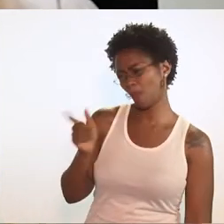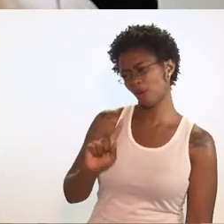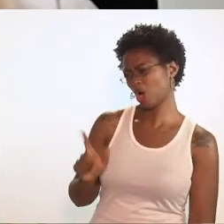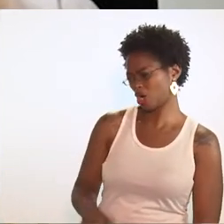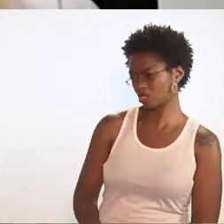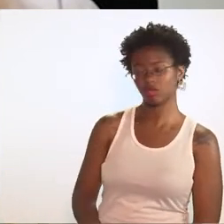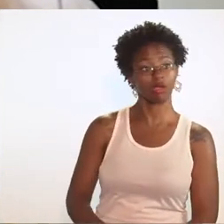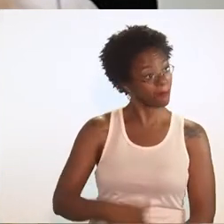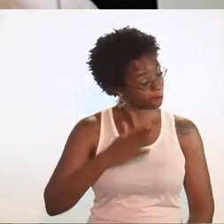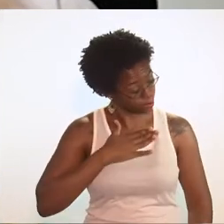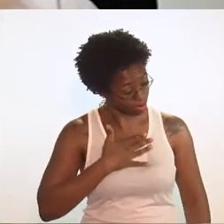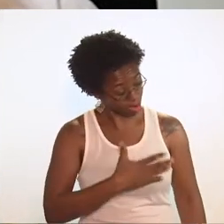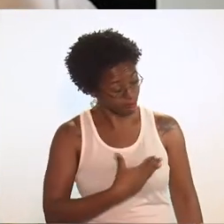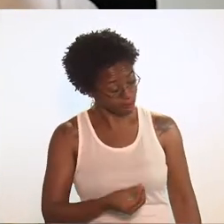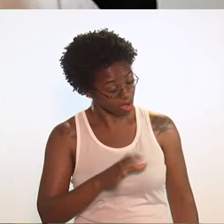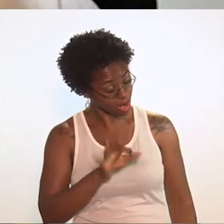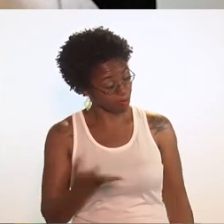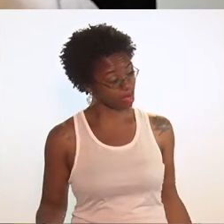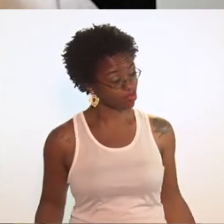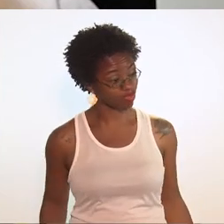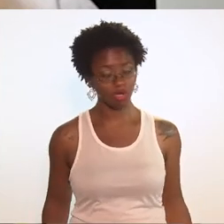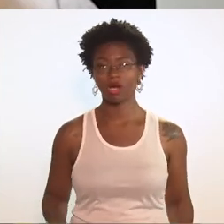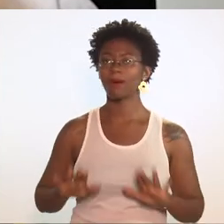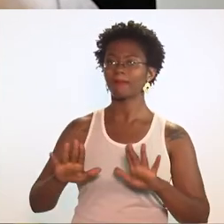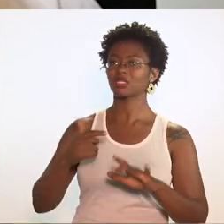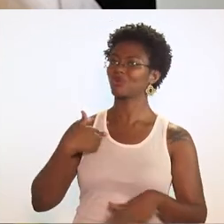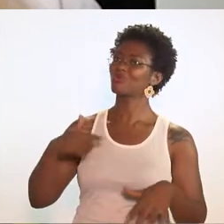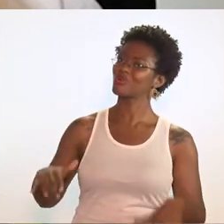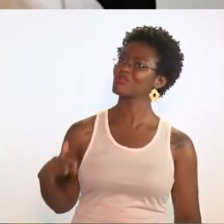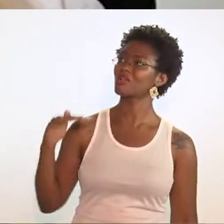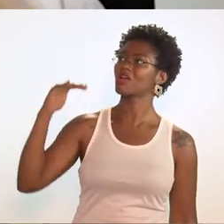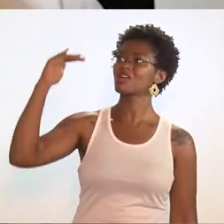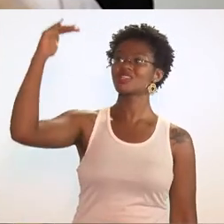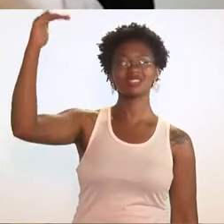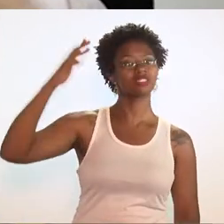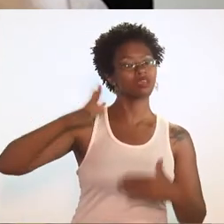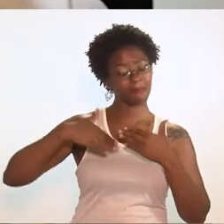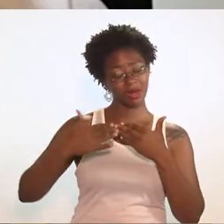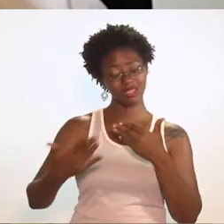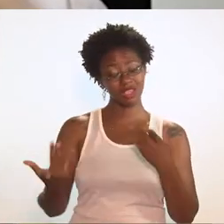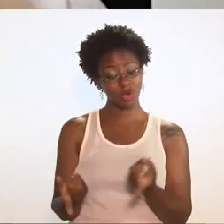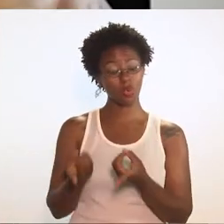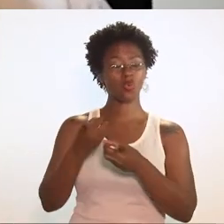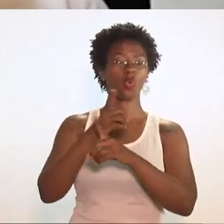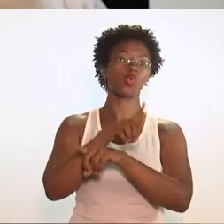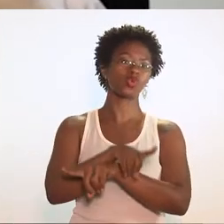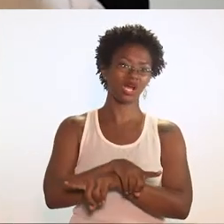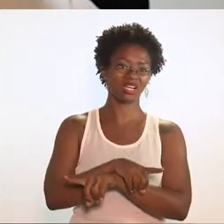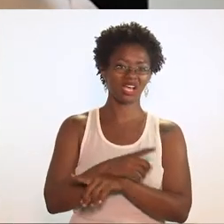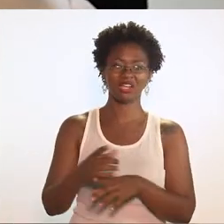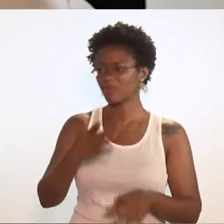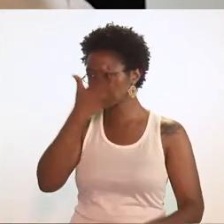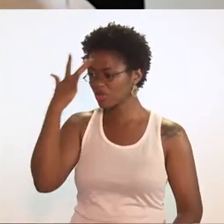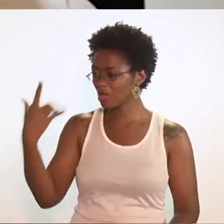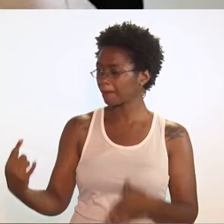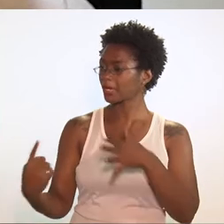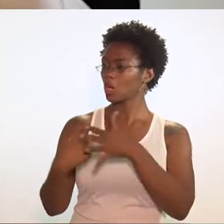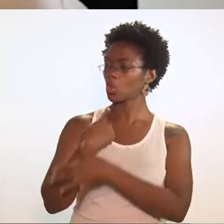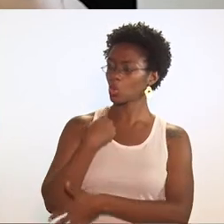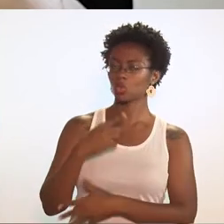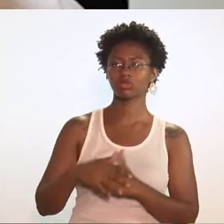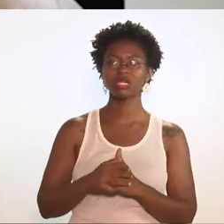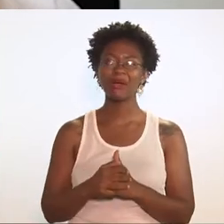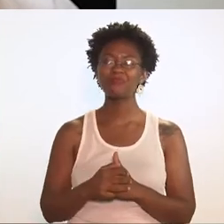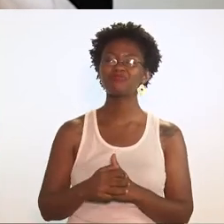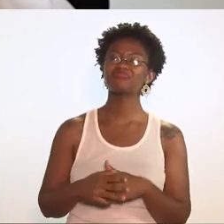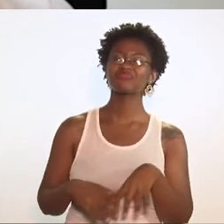filha. Não, não pode ser sua filha. Não, é minha filha. E depois, quando eu fiquei adulta, esse processo se inverteu. Aí